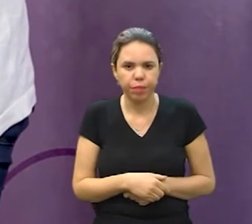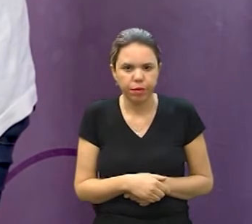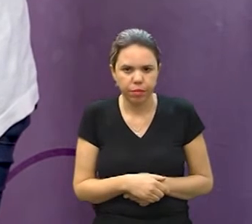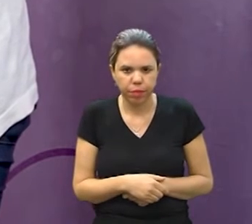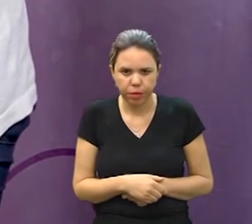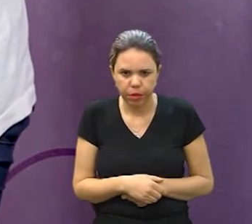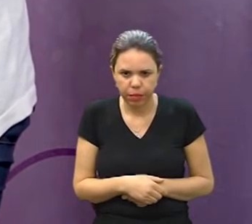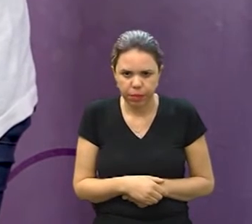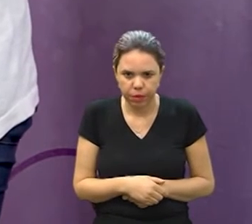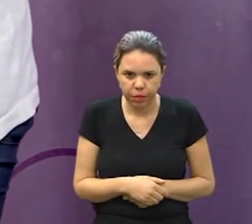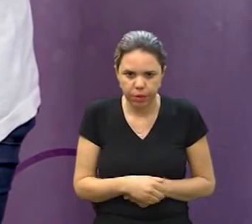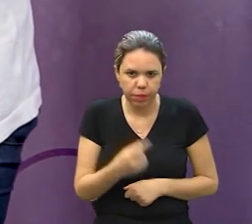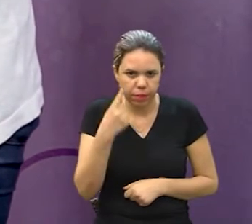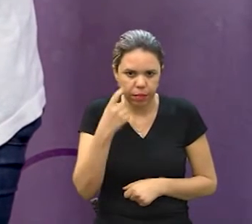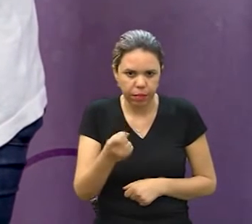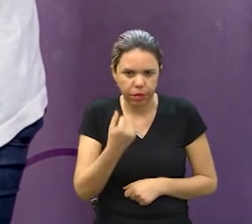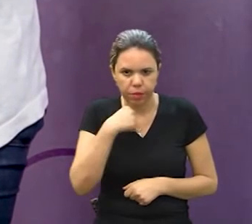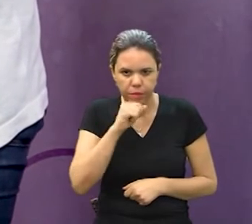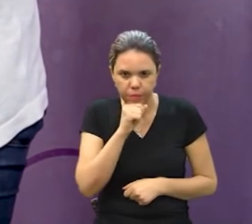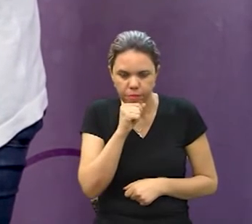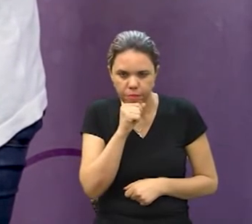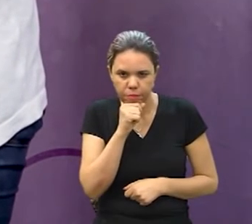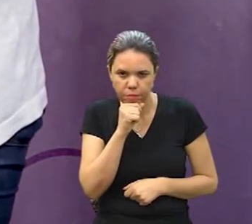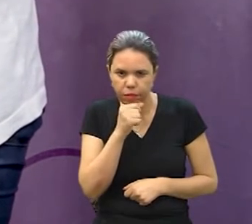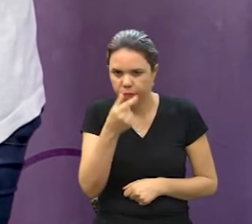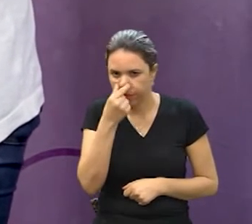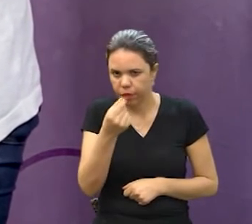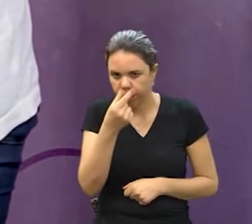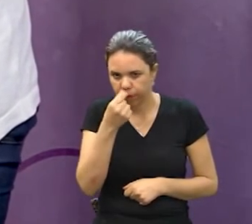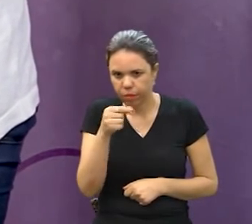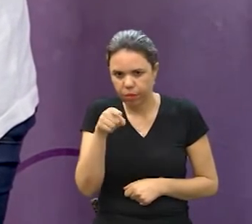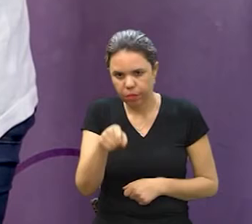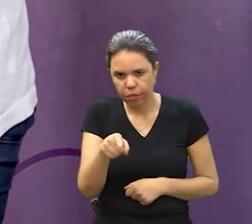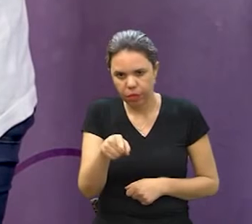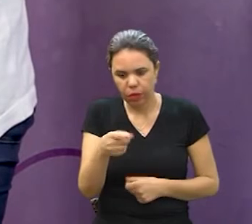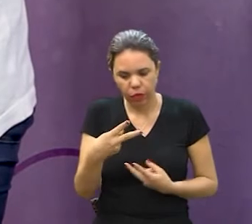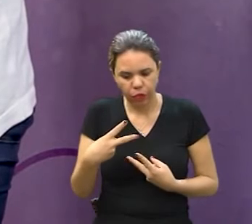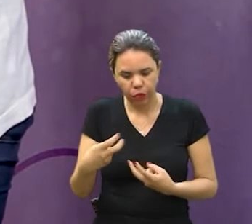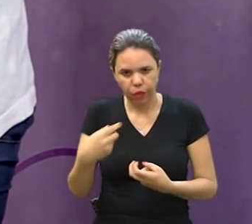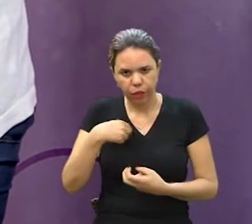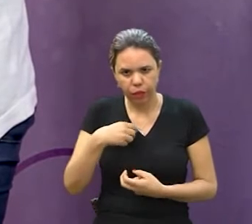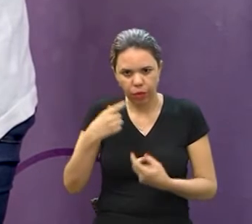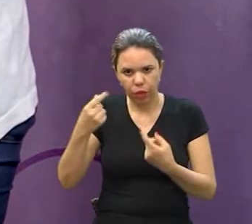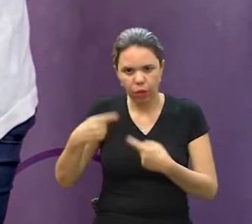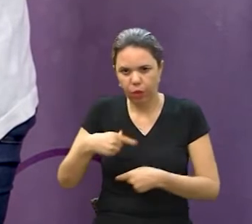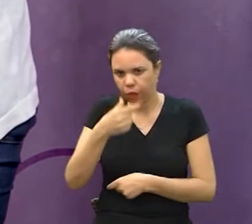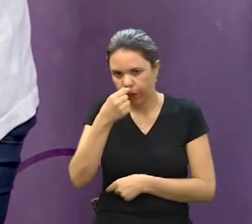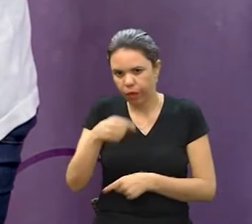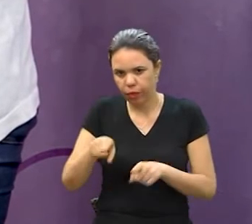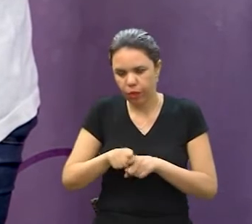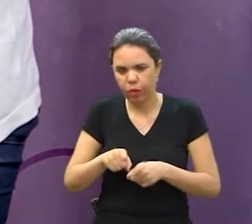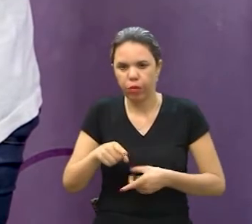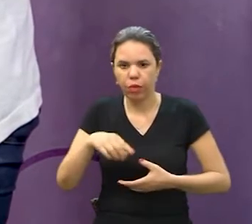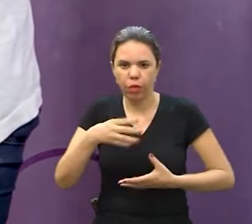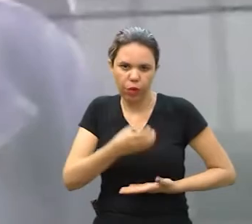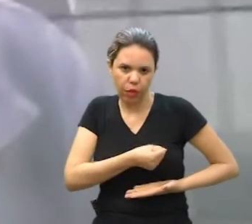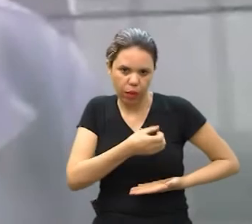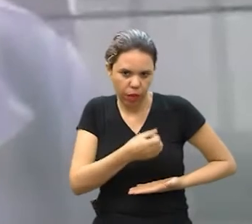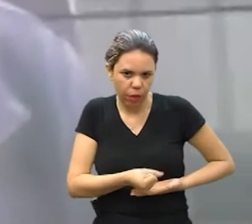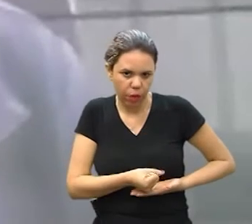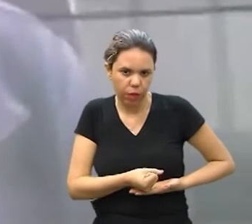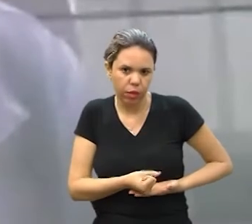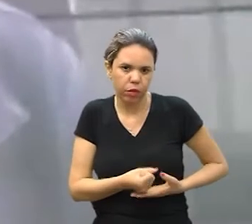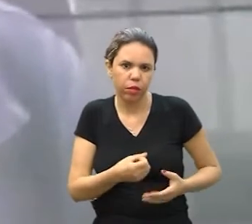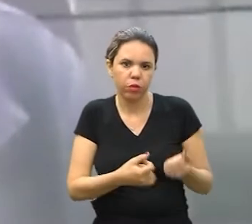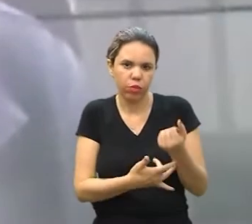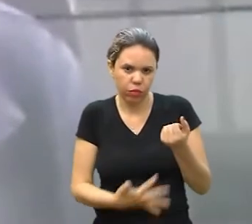Né? É assim, muito interessante. A mãe pega ali uma gripe e você vai ter anticorpos contra influenza no leite materno,